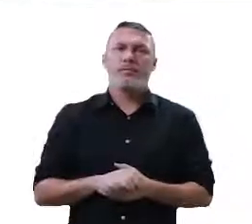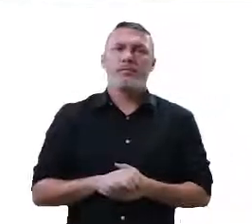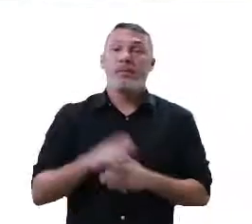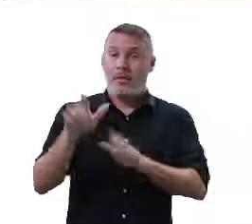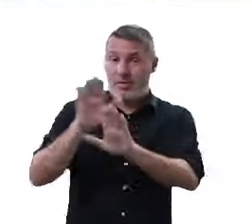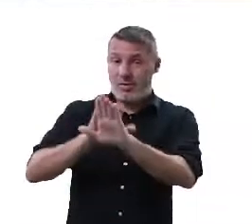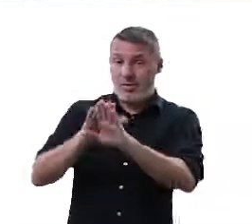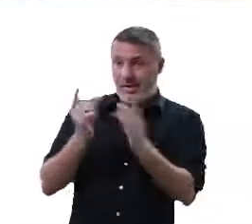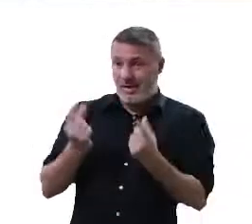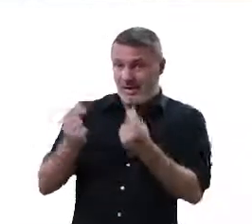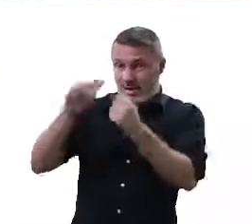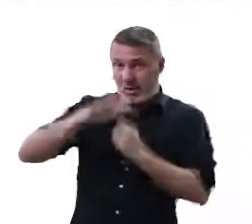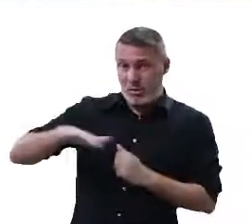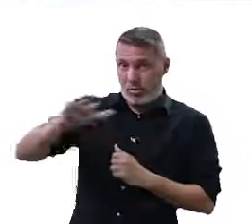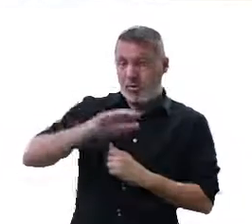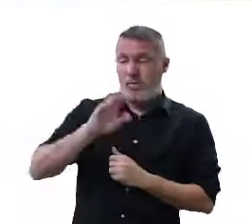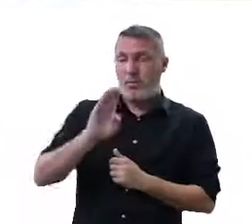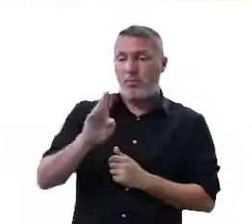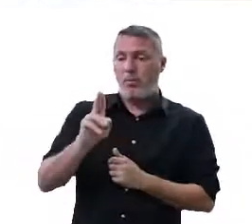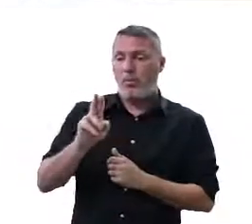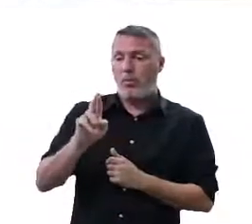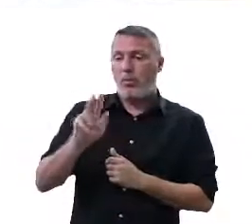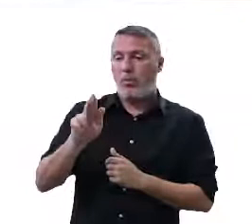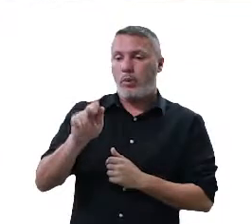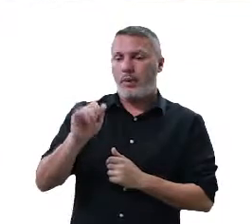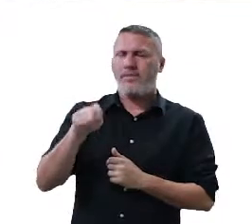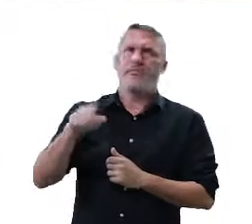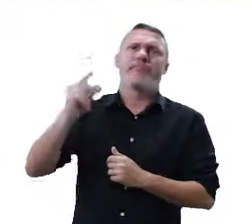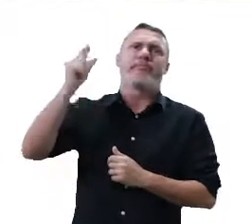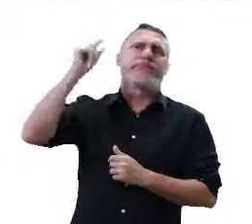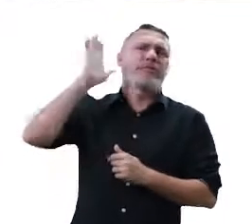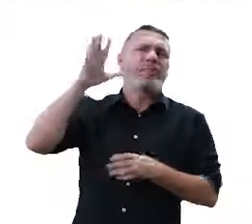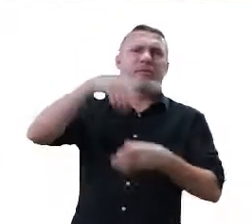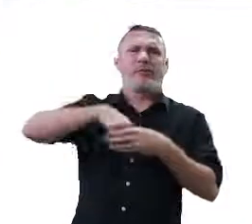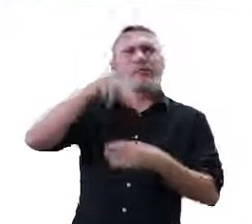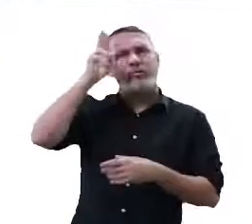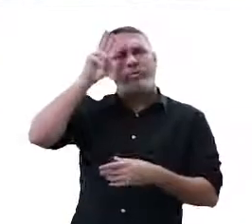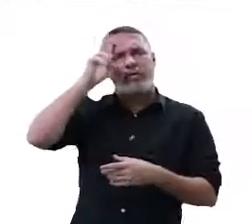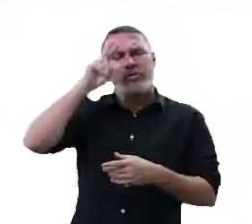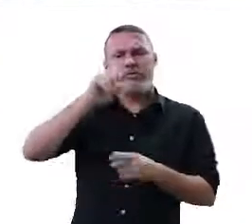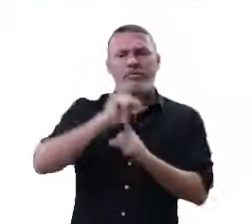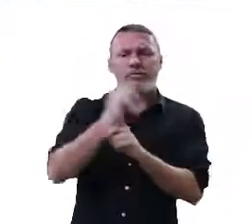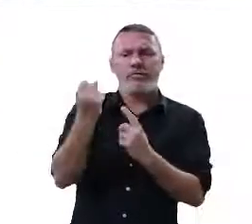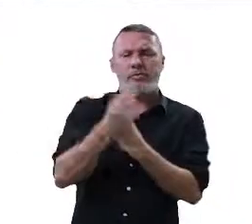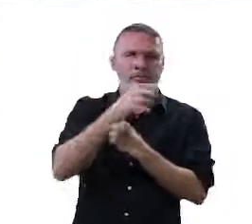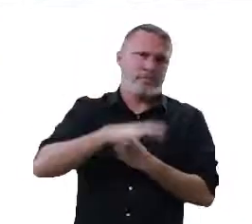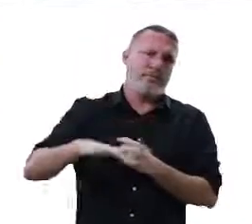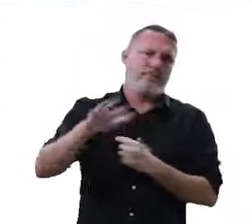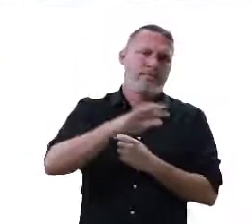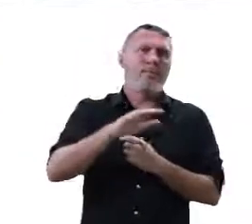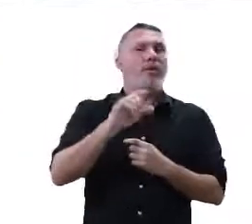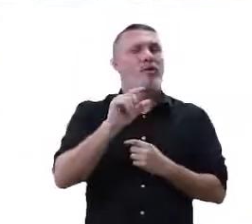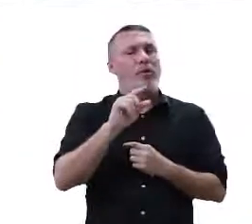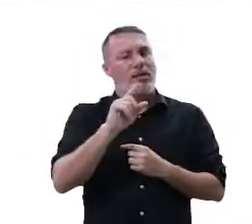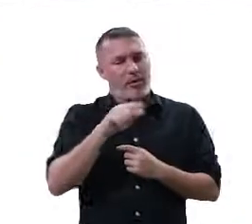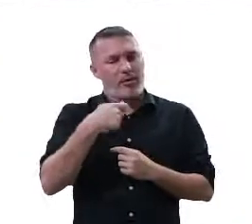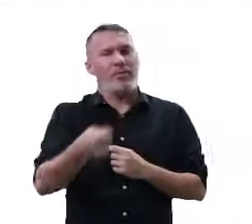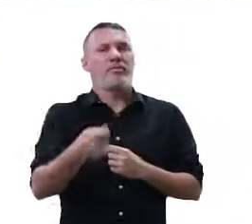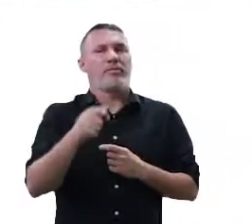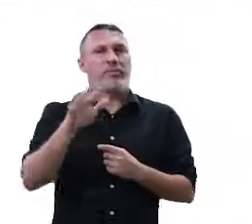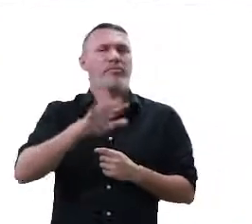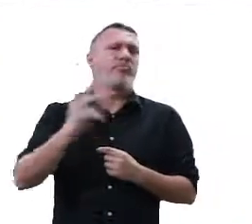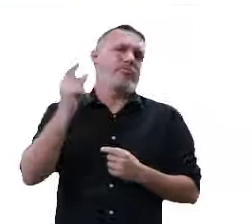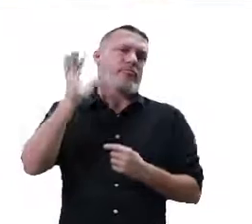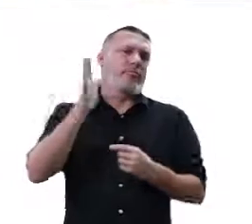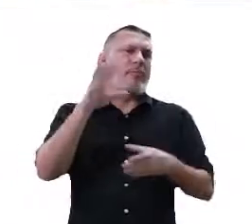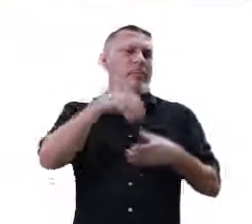é histórica, ela está inserida na sociedade capitalista, onde você tem essa coisa chamada, né, essa classe social